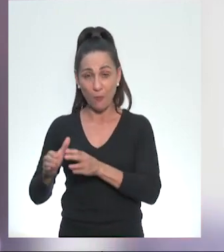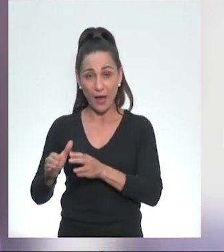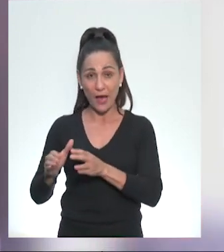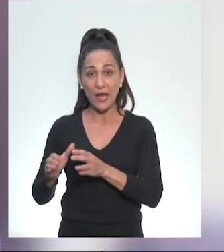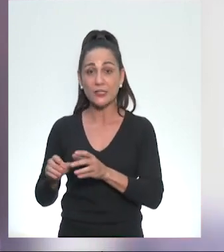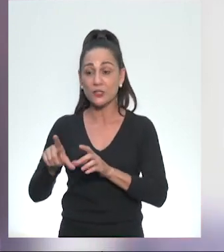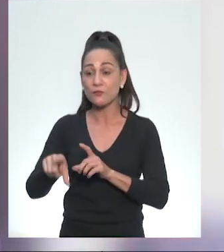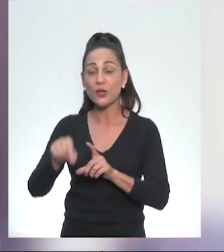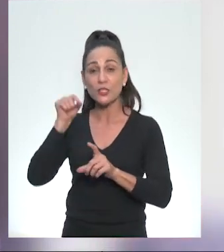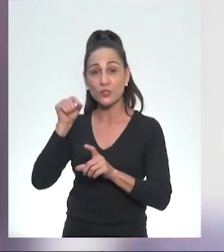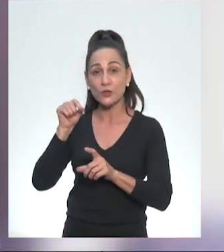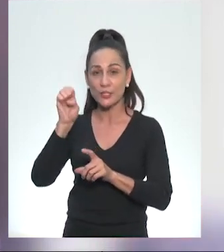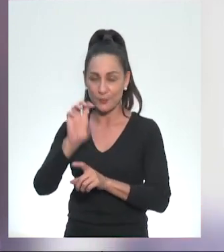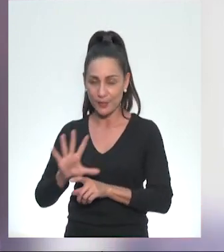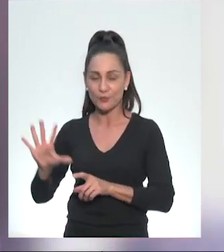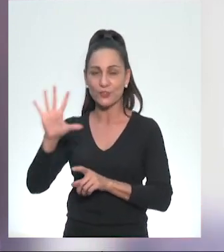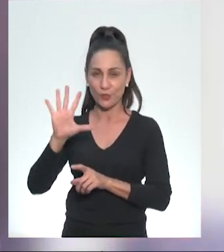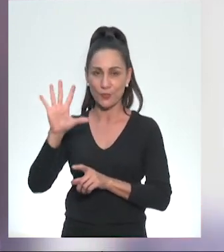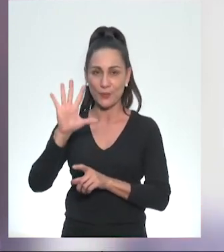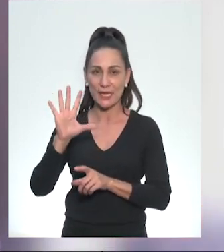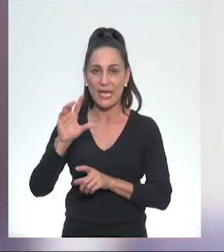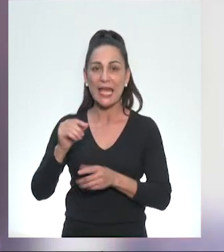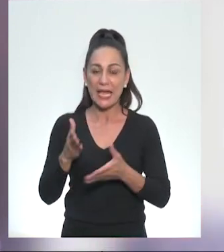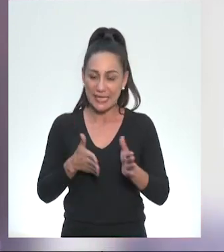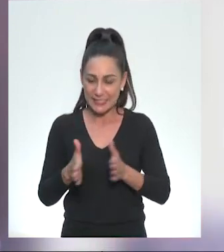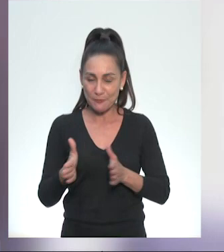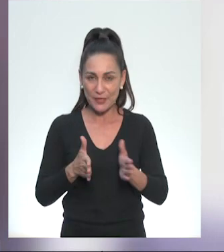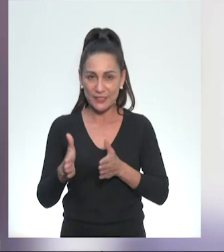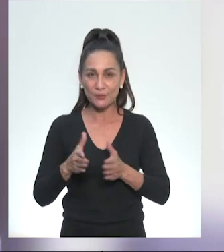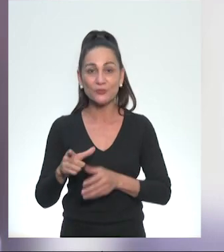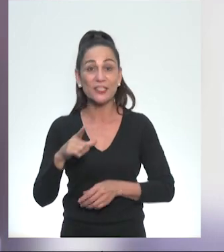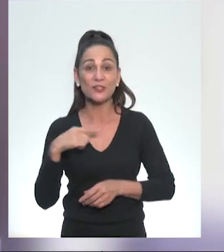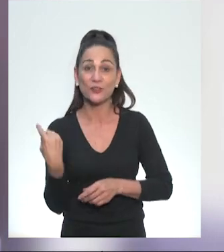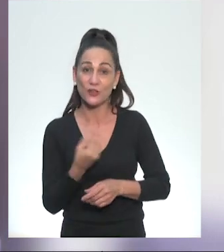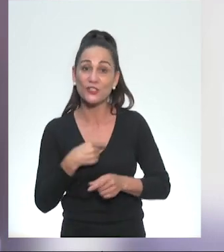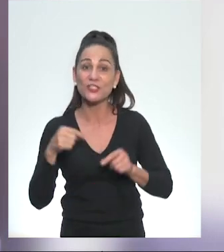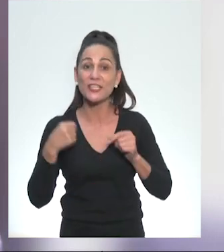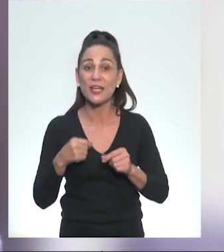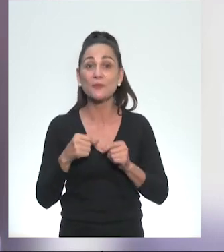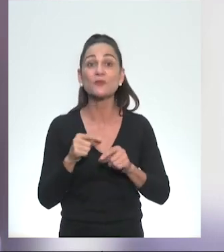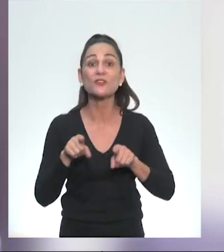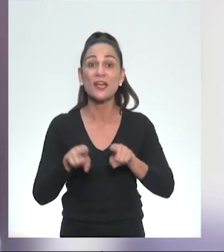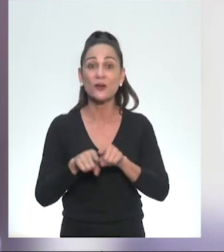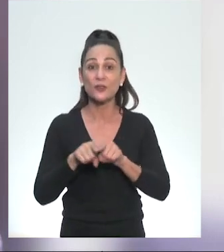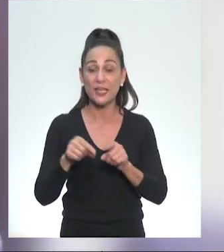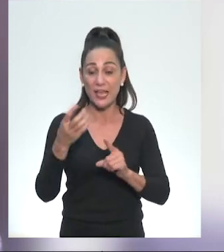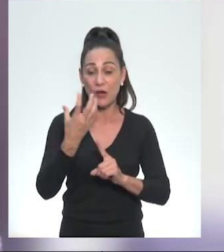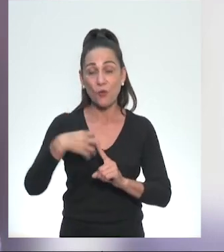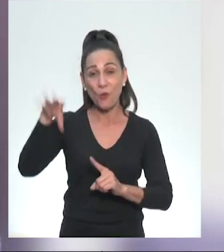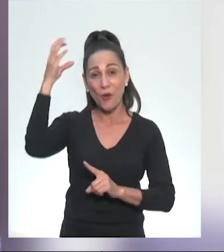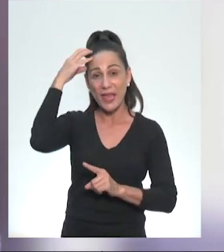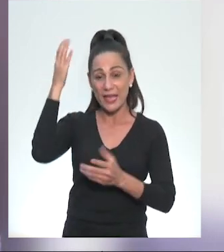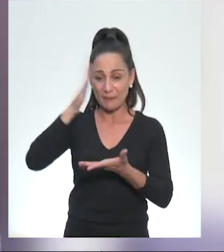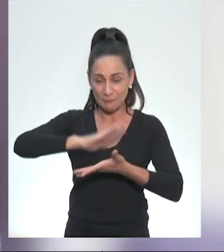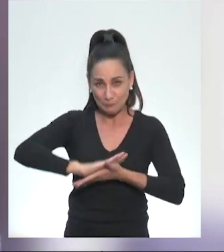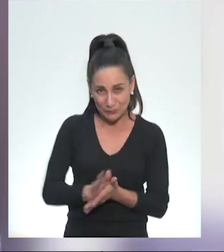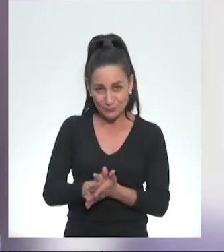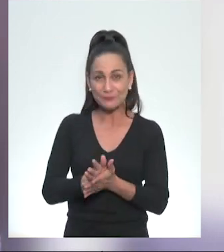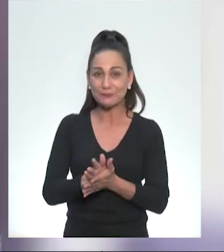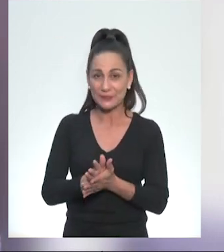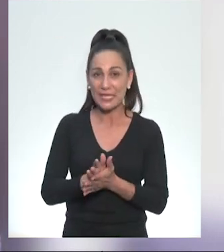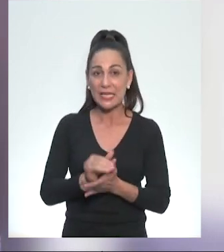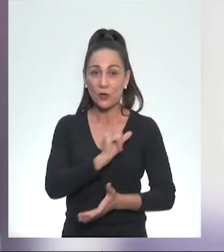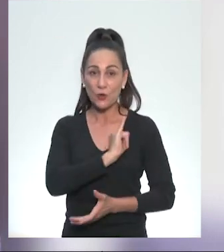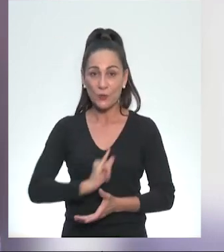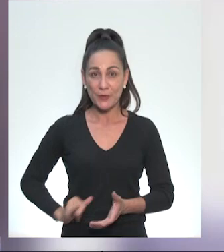escolhidas aí pelos europeus, né? Então, é nesse momento que a gente tem a queda desse reino. Vamos falar um pouquinho agora do